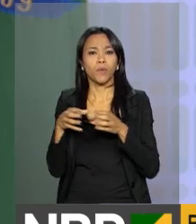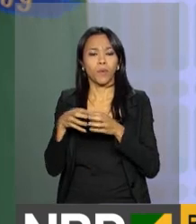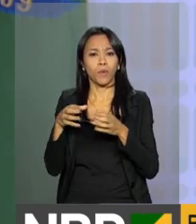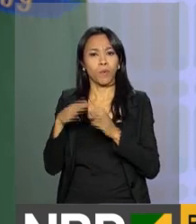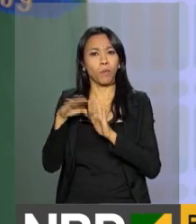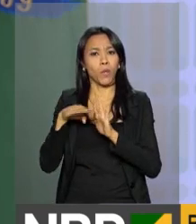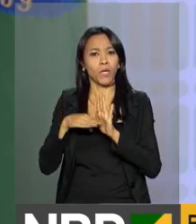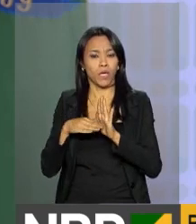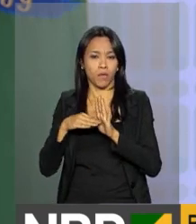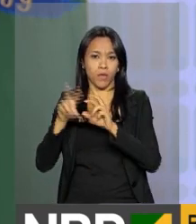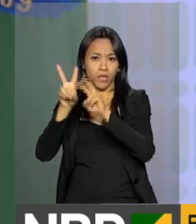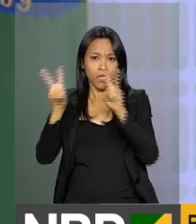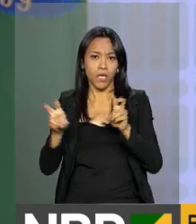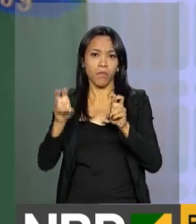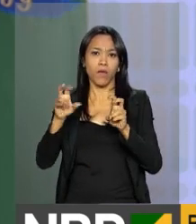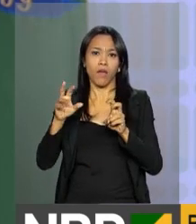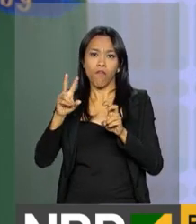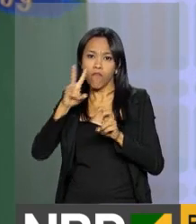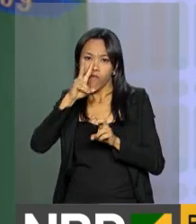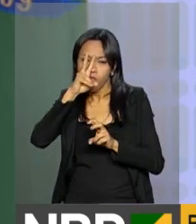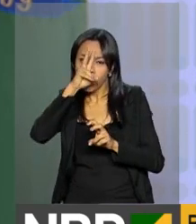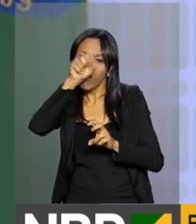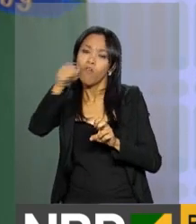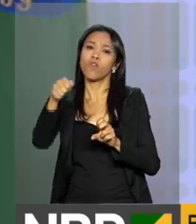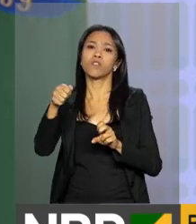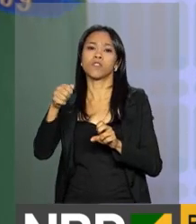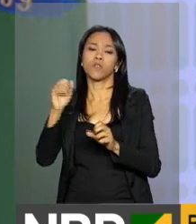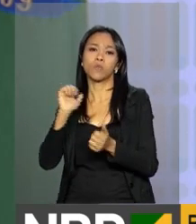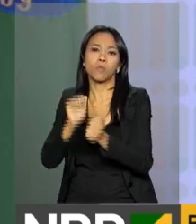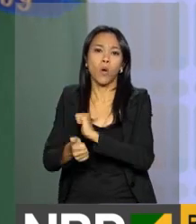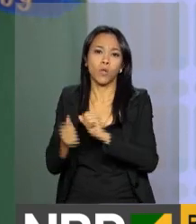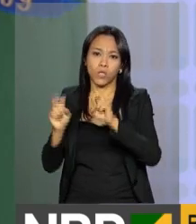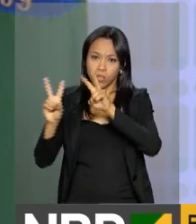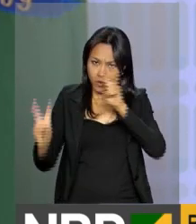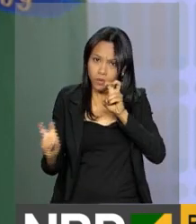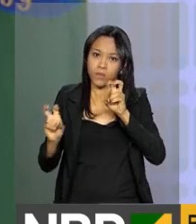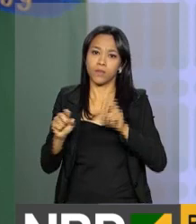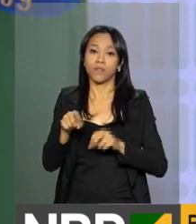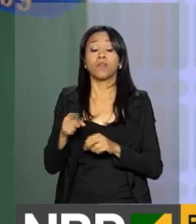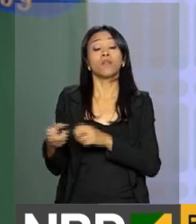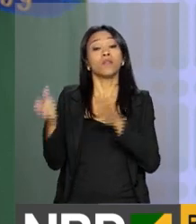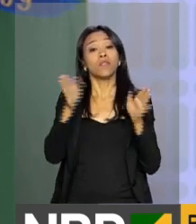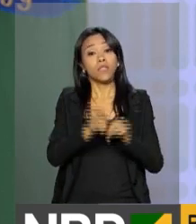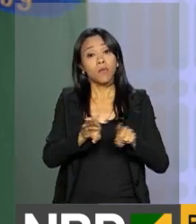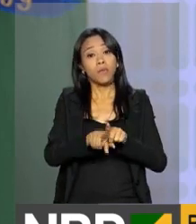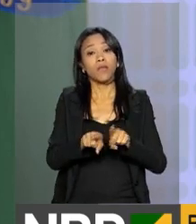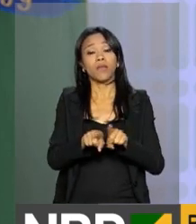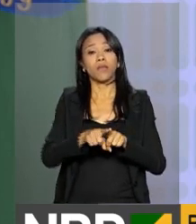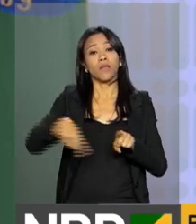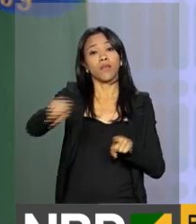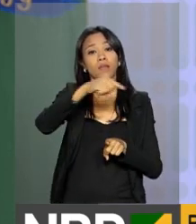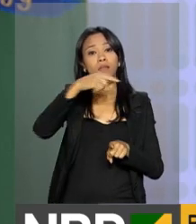Esporte. Meus cumprimentos também aos homenageados do dia de hoje.